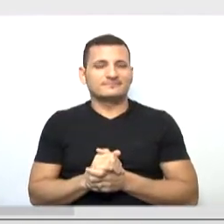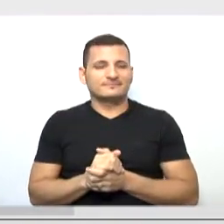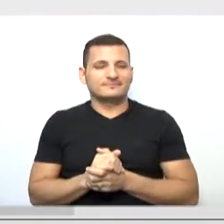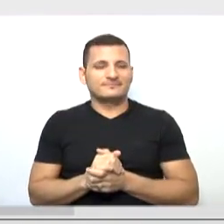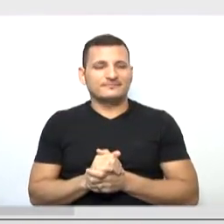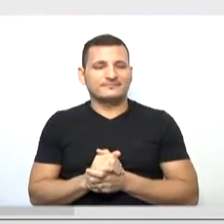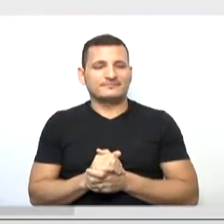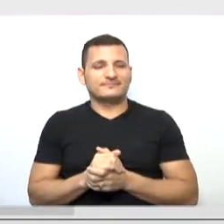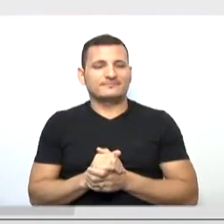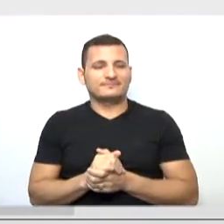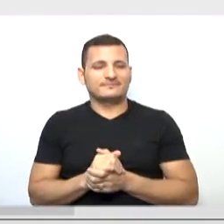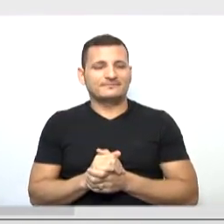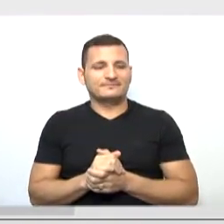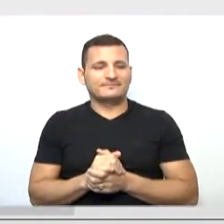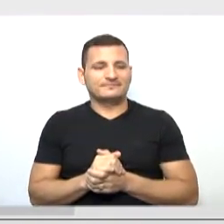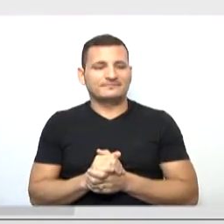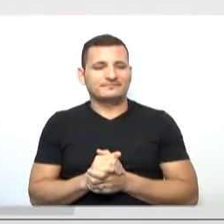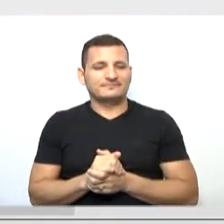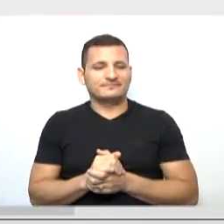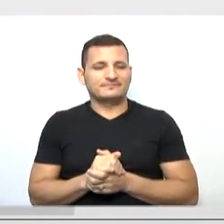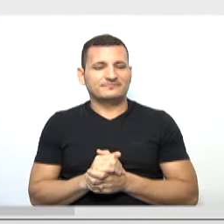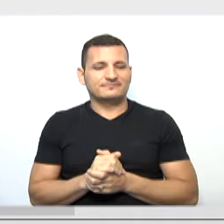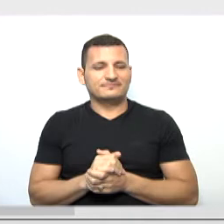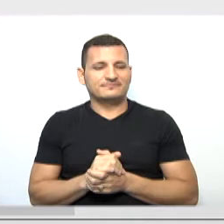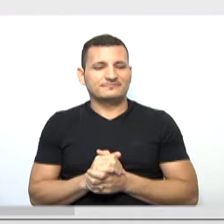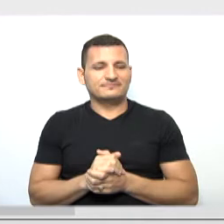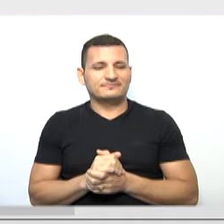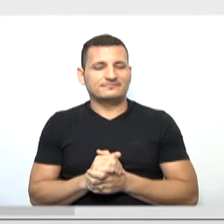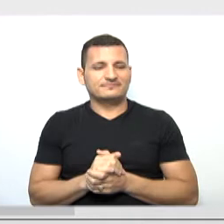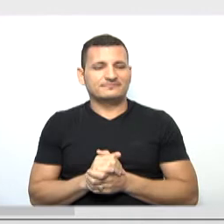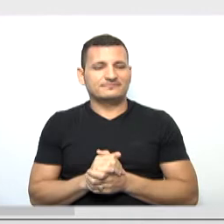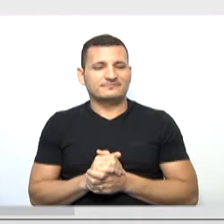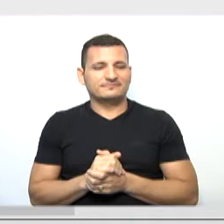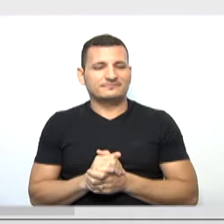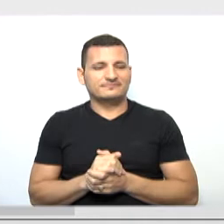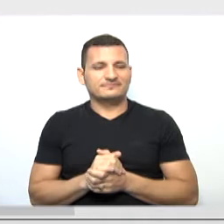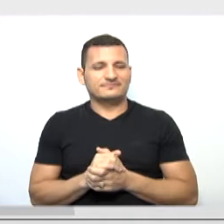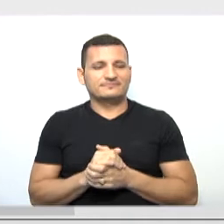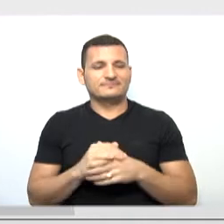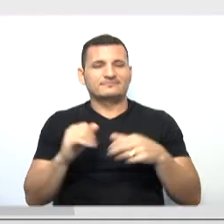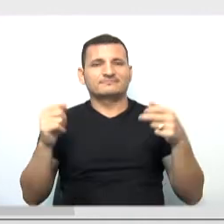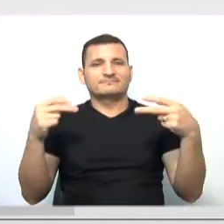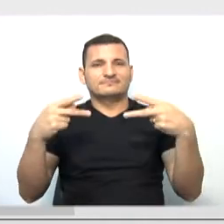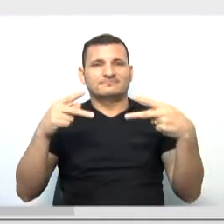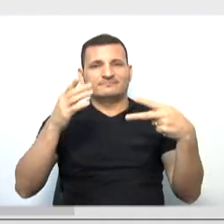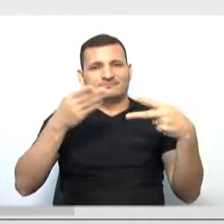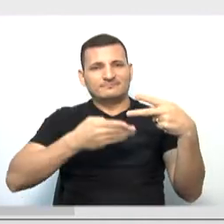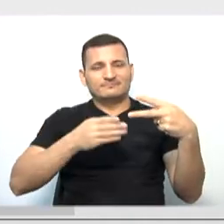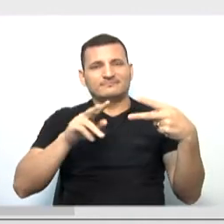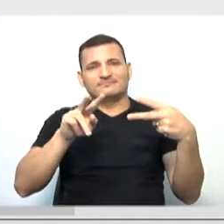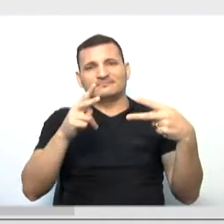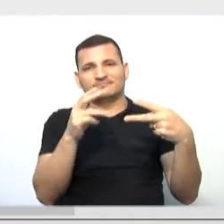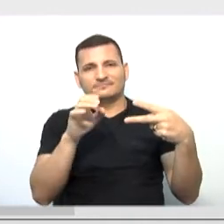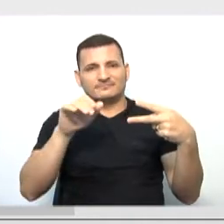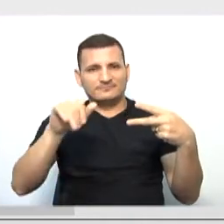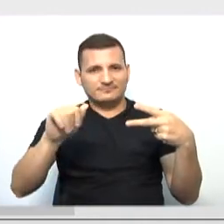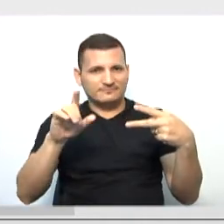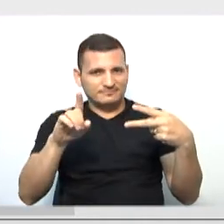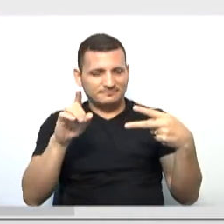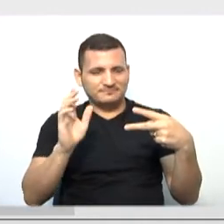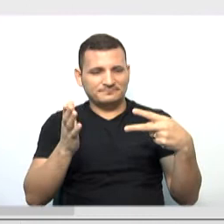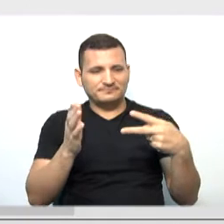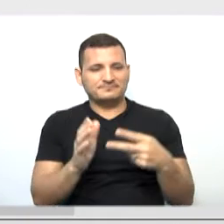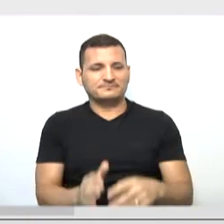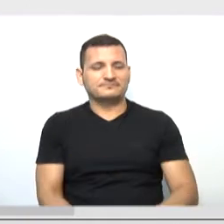Red. Confiram aí, gente, tá tudo certinho, tá? Vocês me ajudam, porque eu fico perdida aqui às vezes com tanta coisa que eu